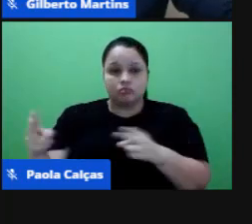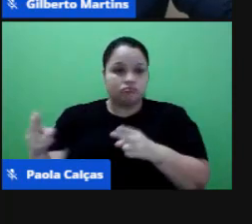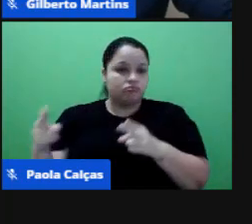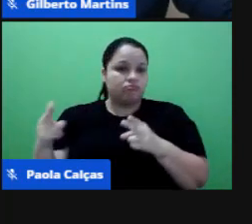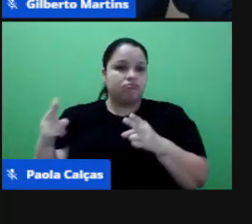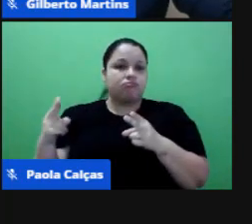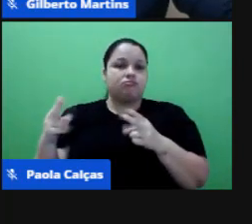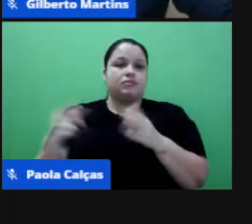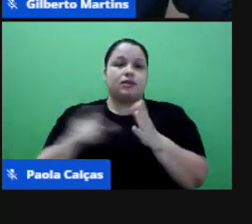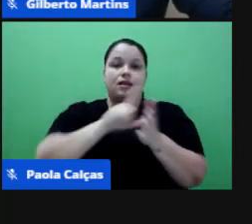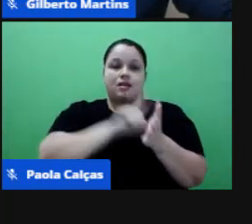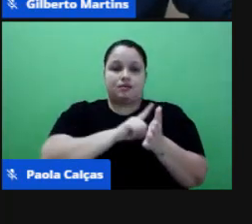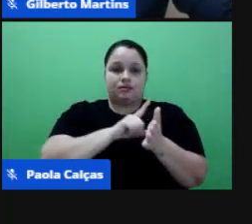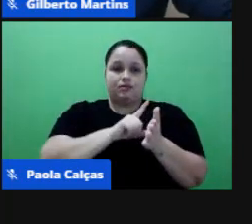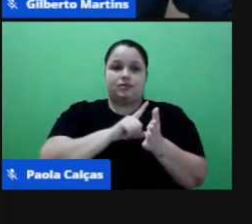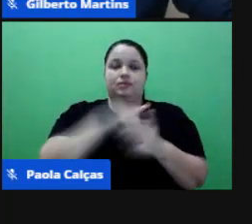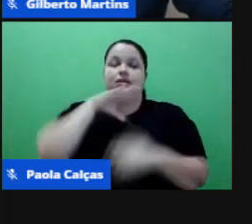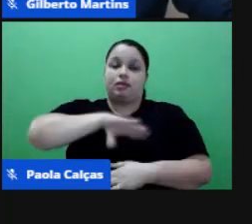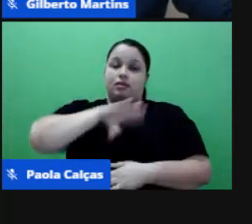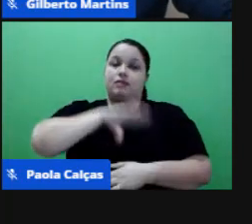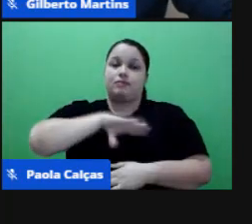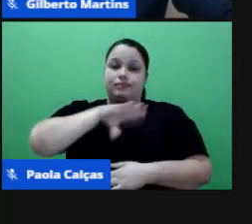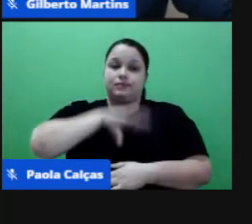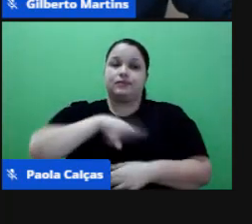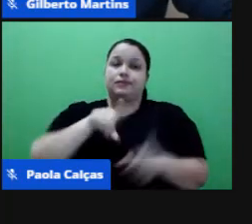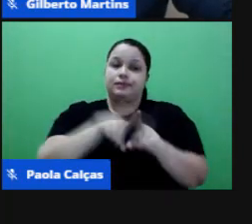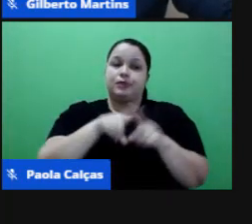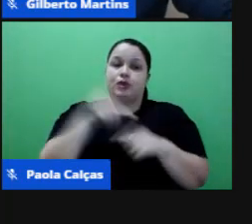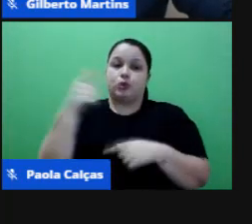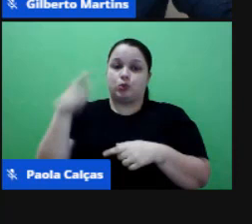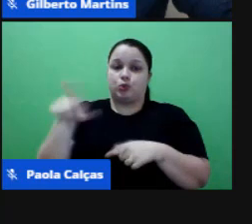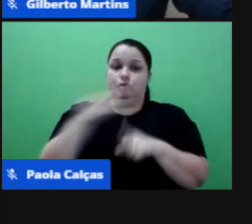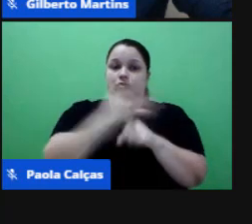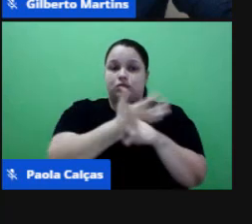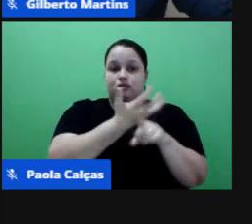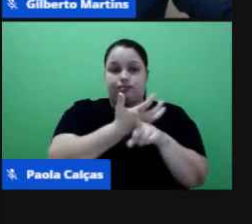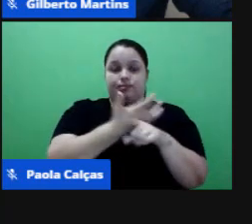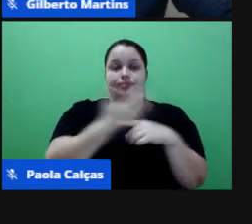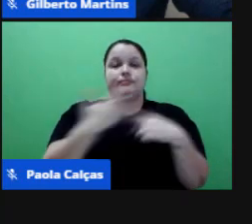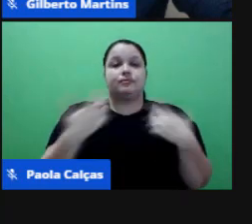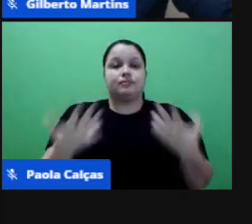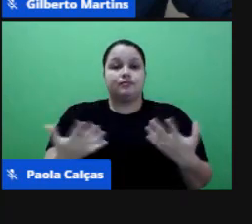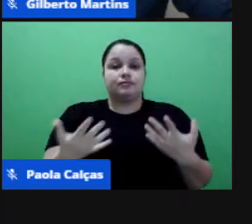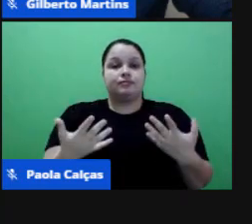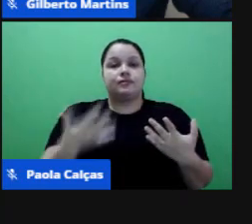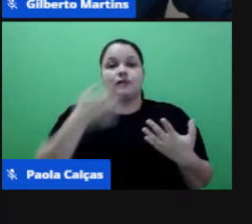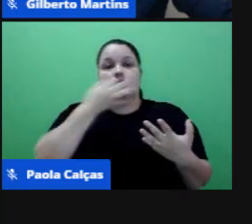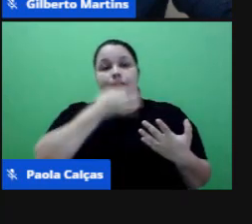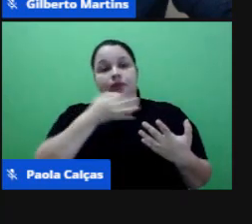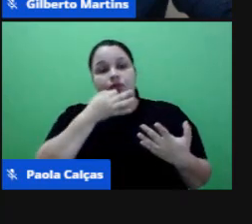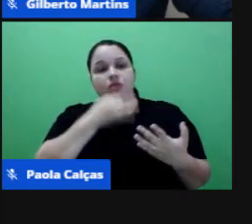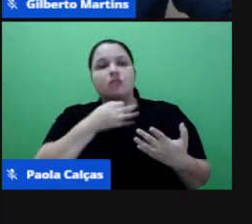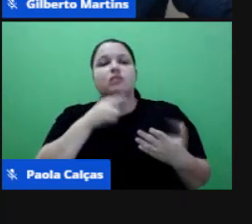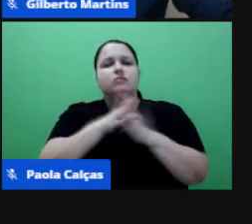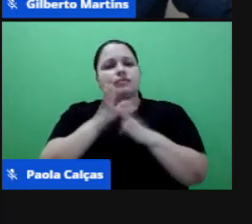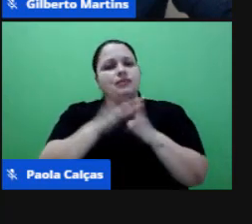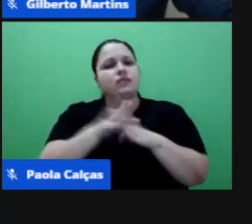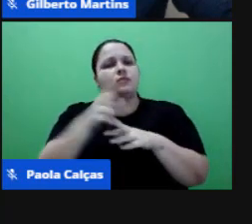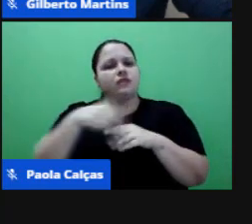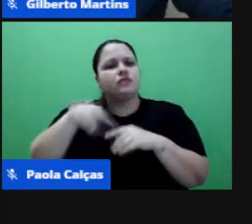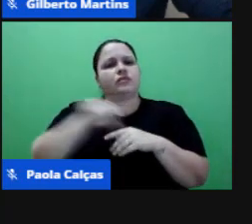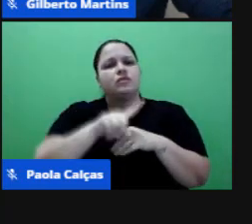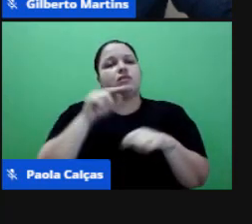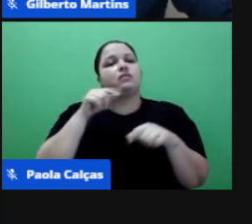das recomendações de língua portuguesa e dos demais componentes curriculares. Sugestões para que os professores possam